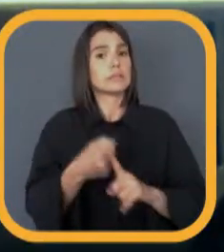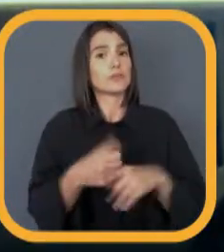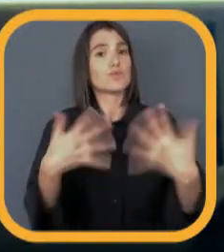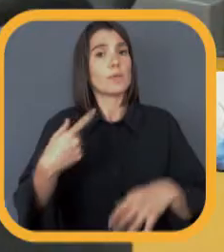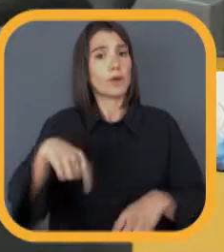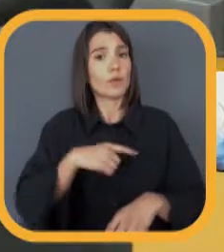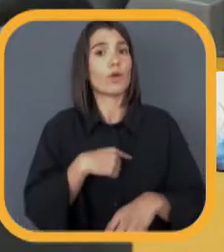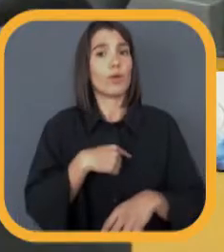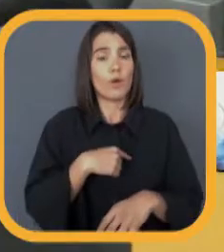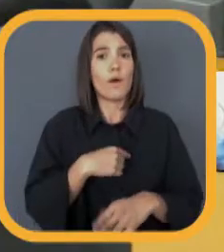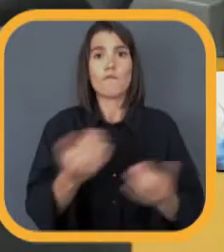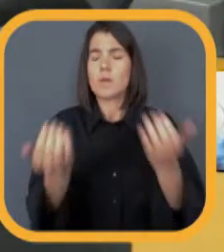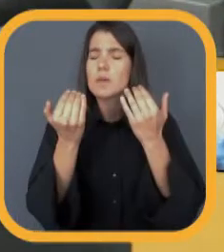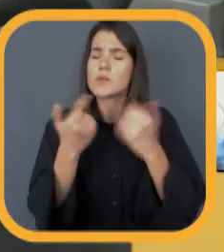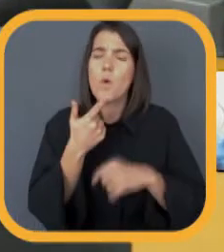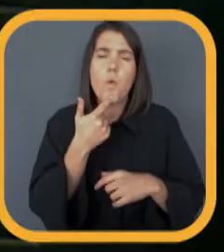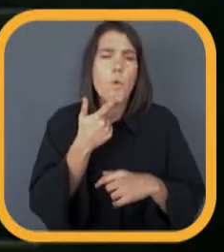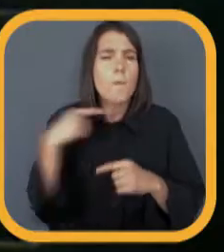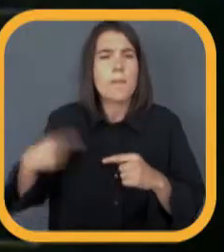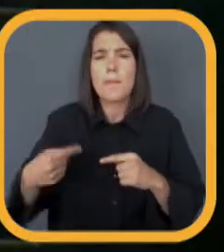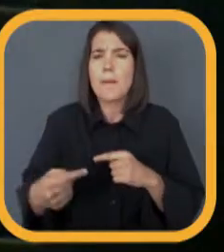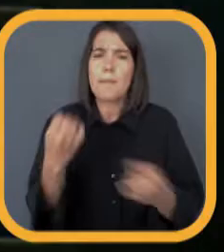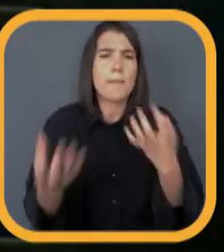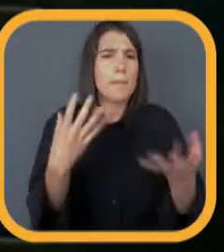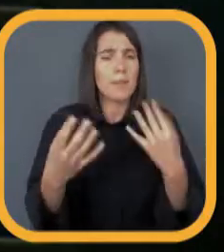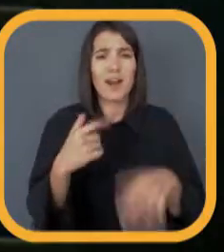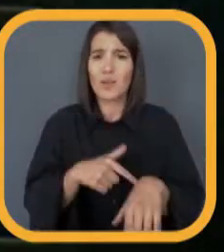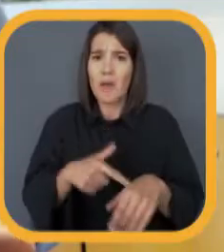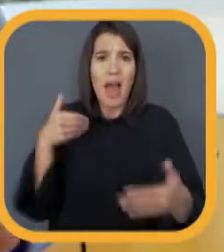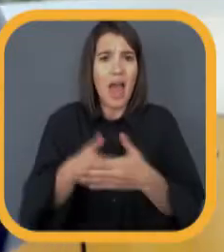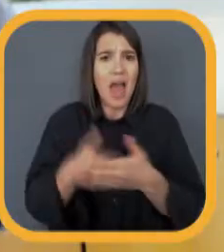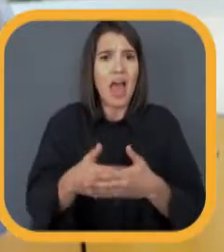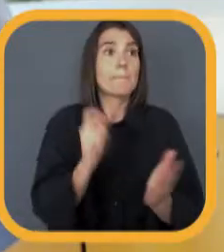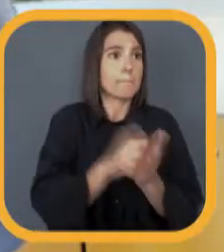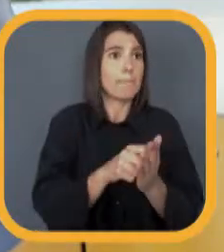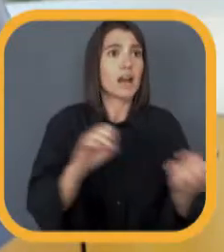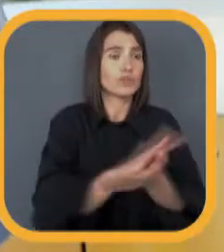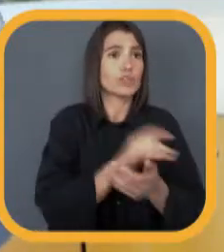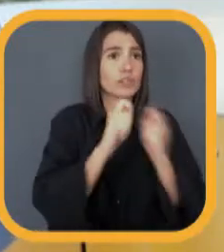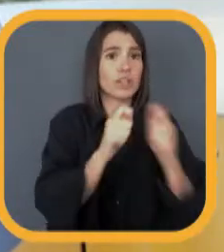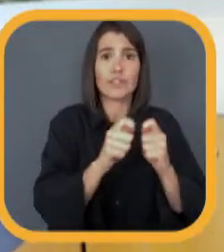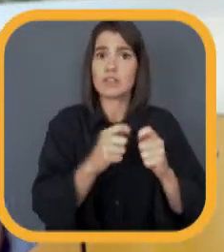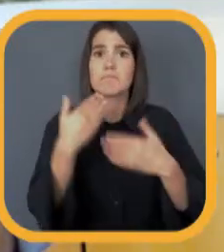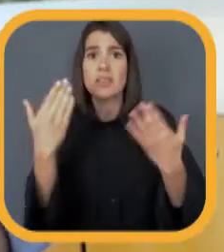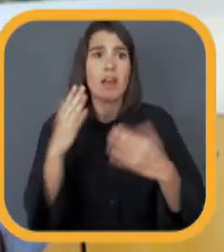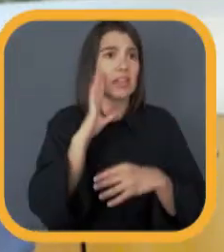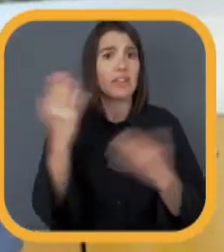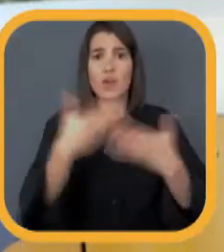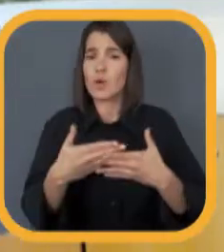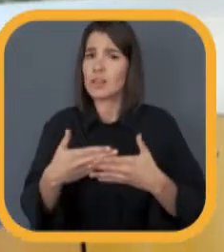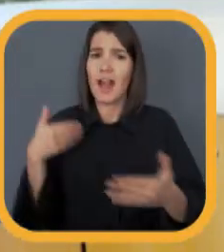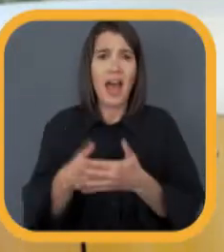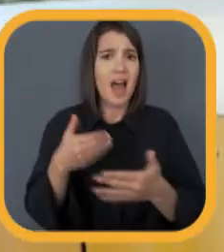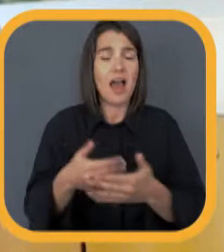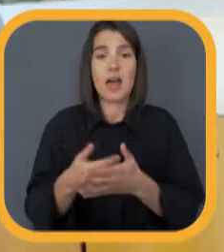um grande desafio para nós, lidar com esse fluxo informativo brutal. Acontecia a toda a hora, havia conferências de imprensa de manhã, à tarde e à noite,